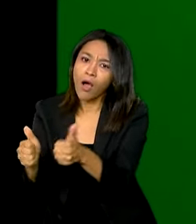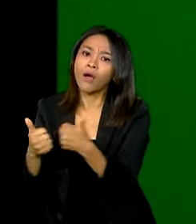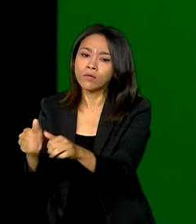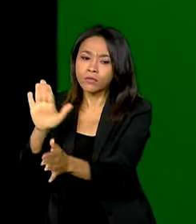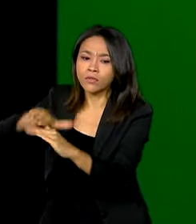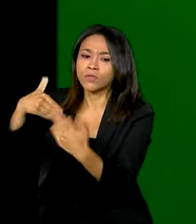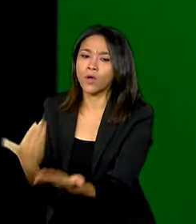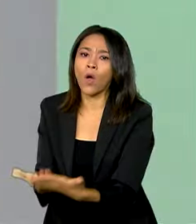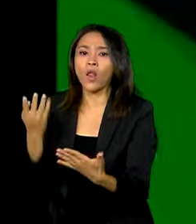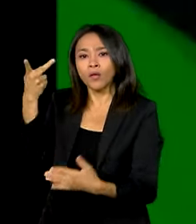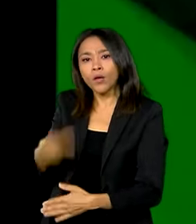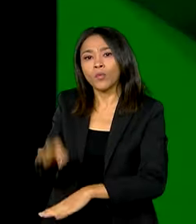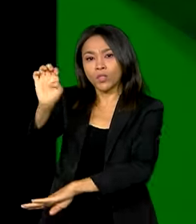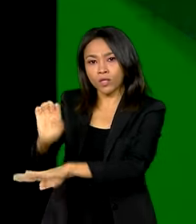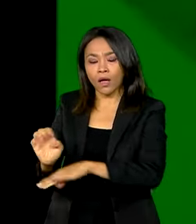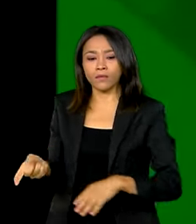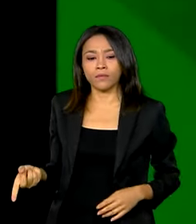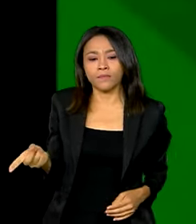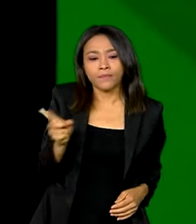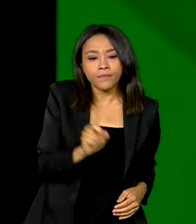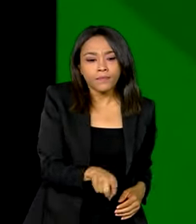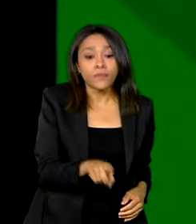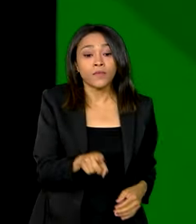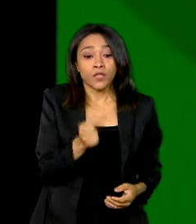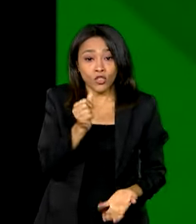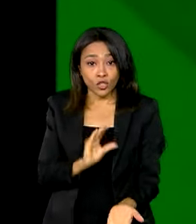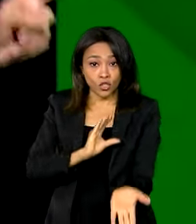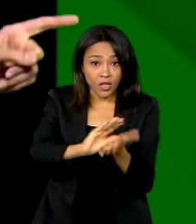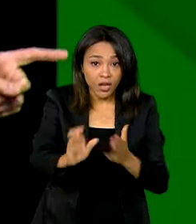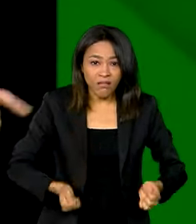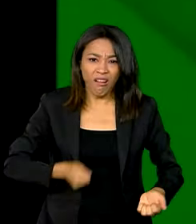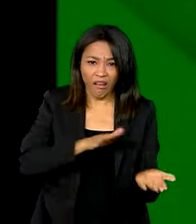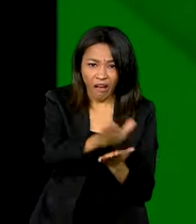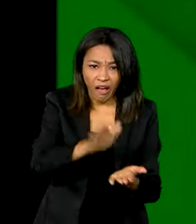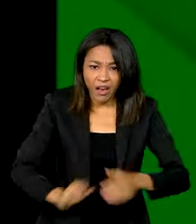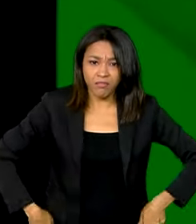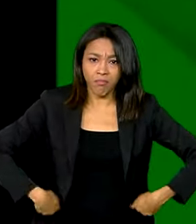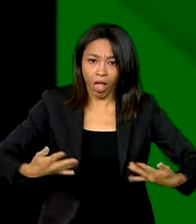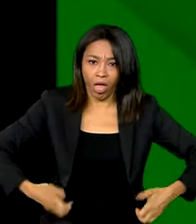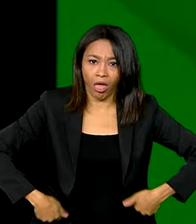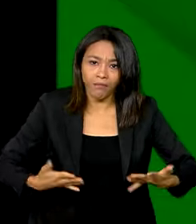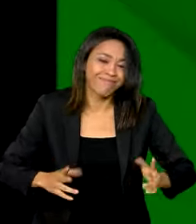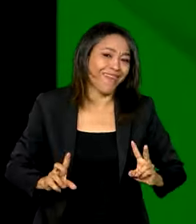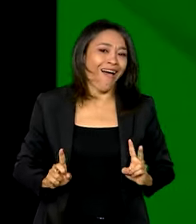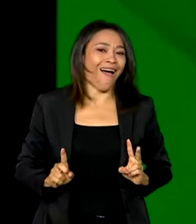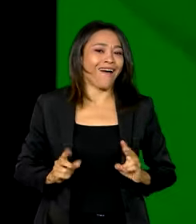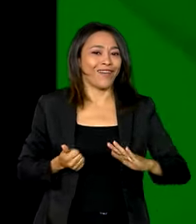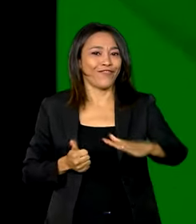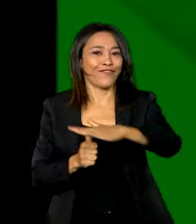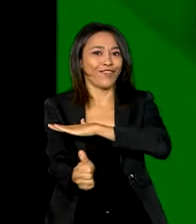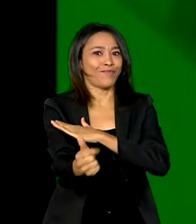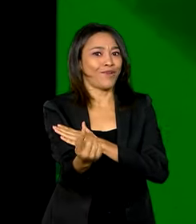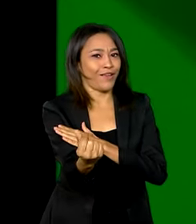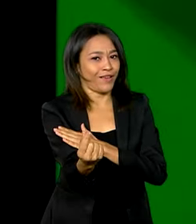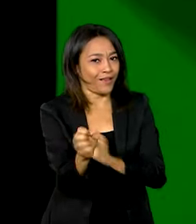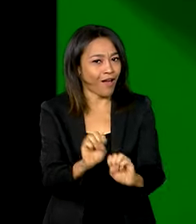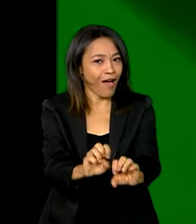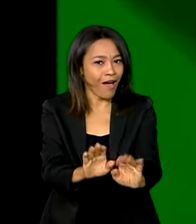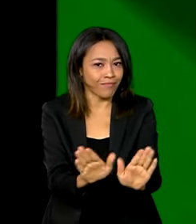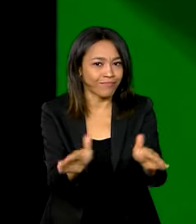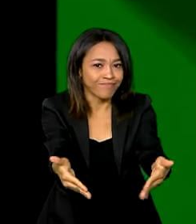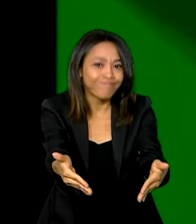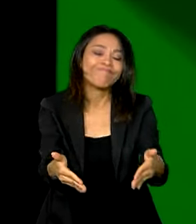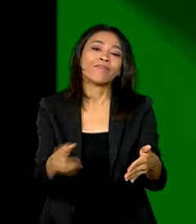o Estado do Rio Grande do Norte. Recurso da educação não é gasto, como o presidente diz, é investimento. E o único caminho que um país tem